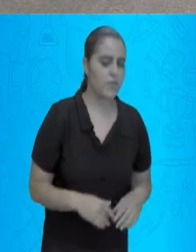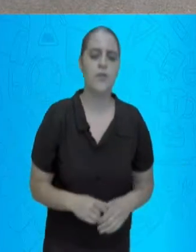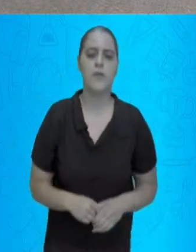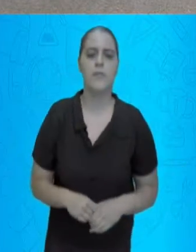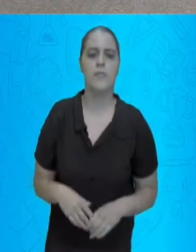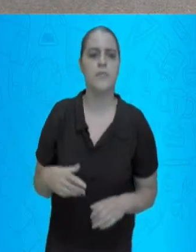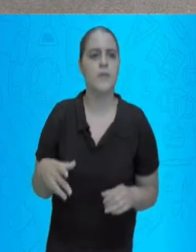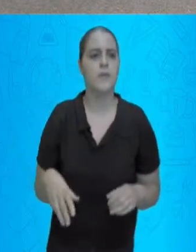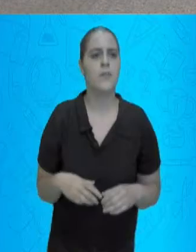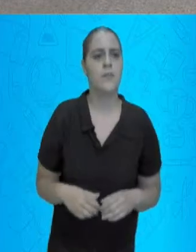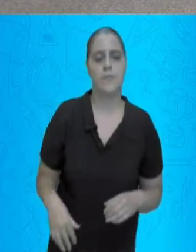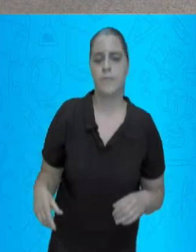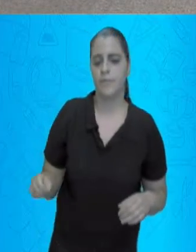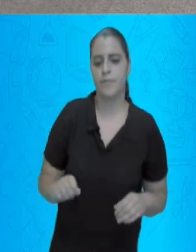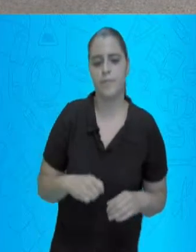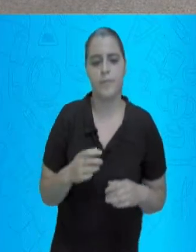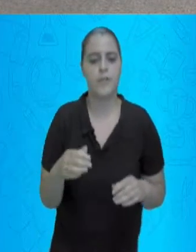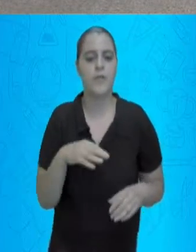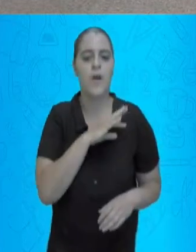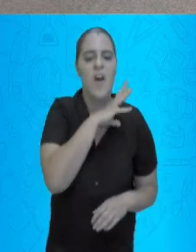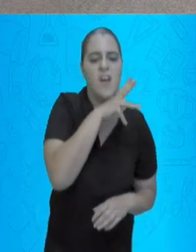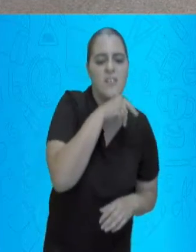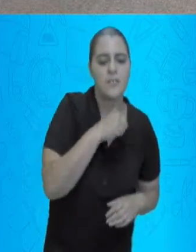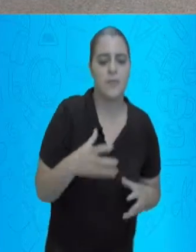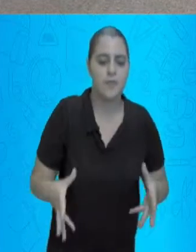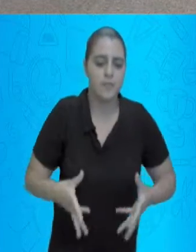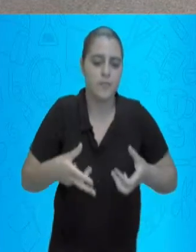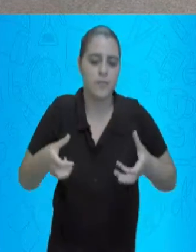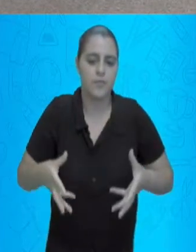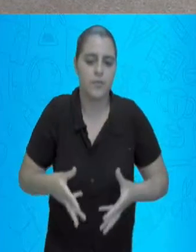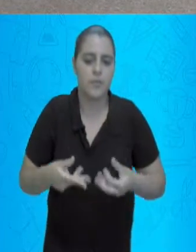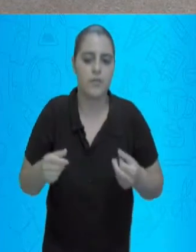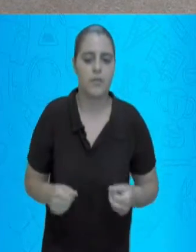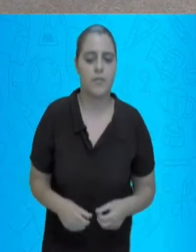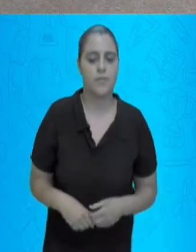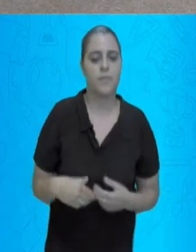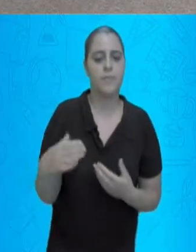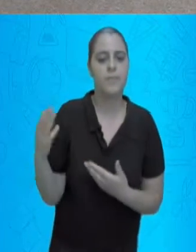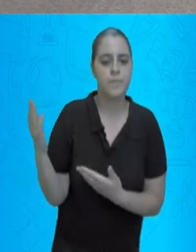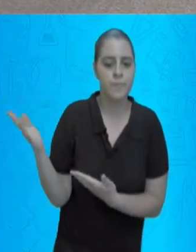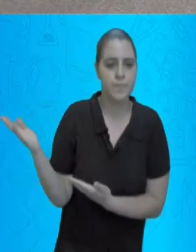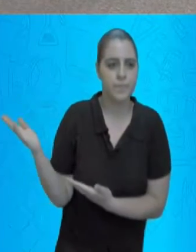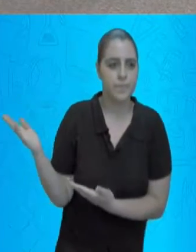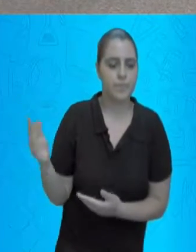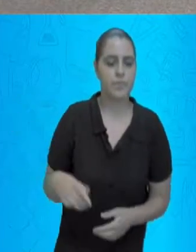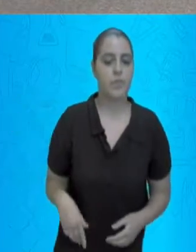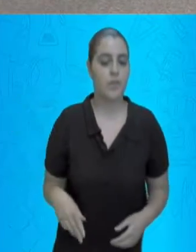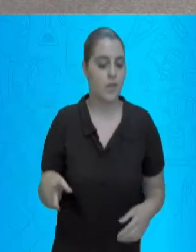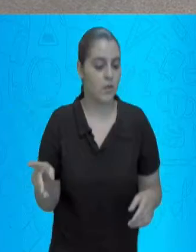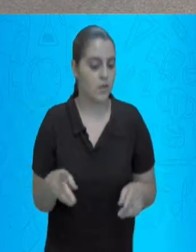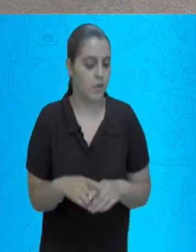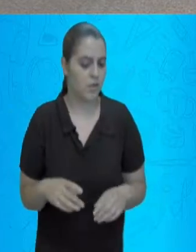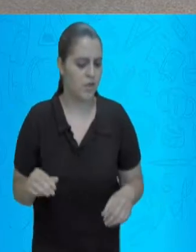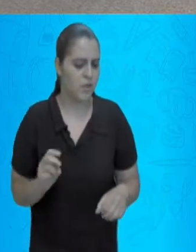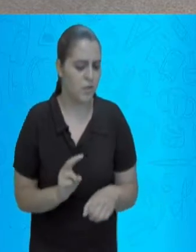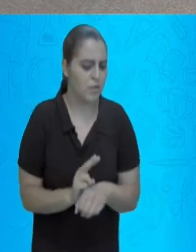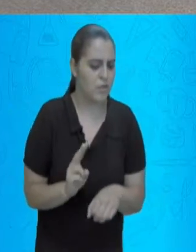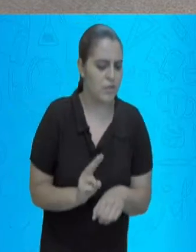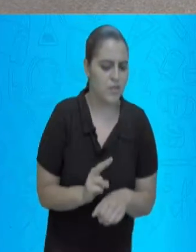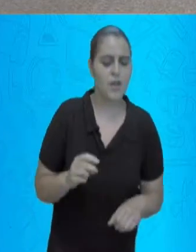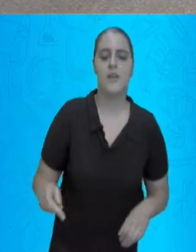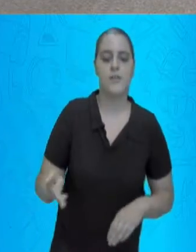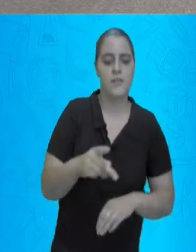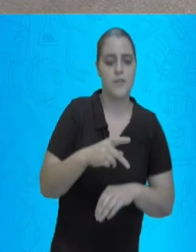são vestígios de animais e vegetais preservados em rochas, porque se não